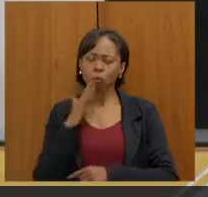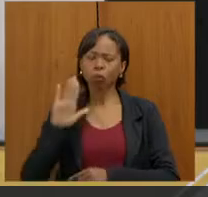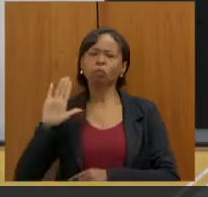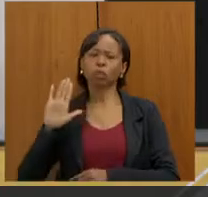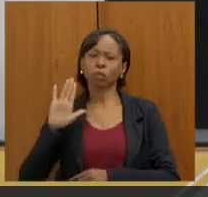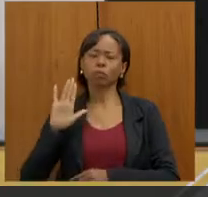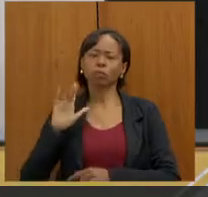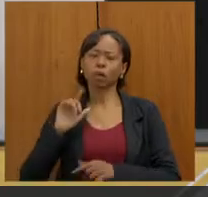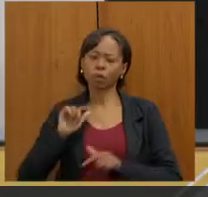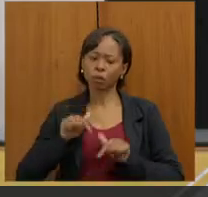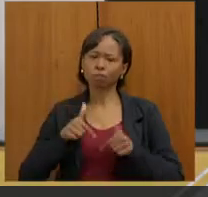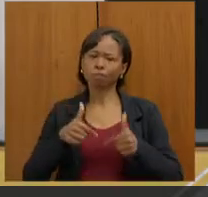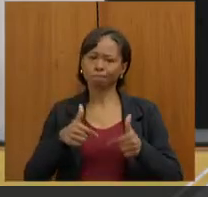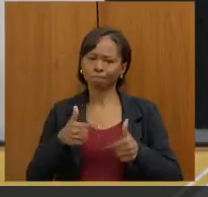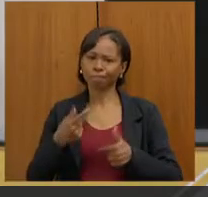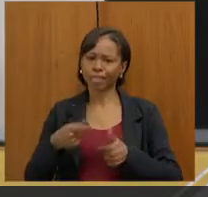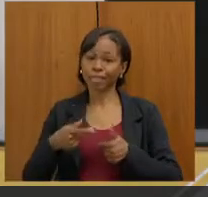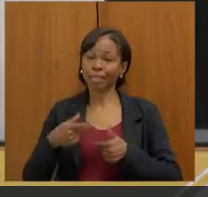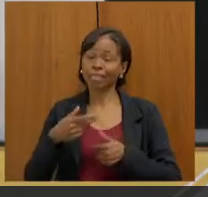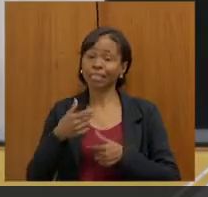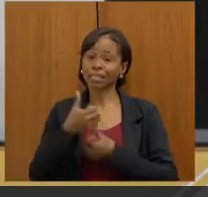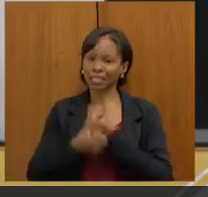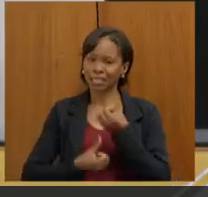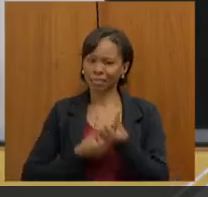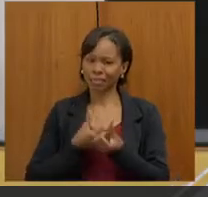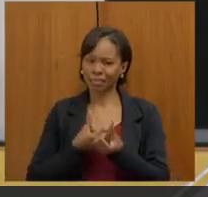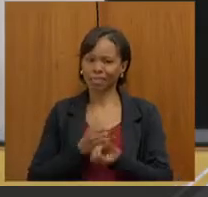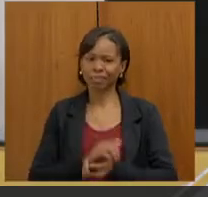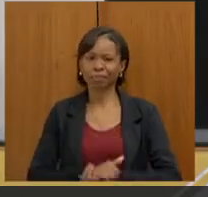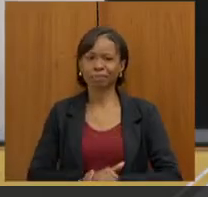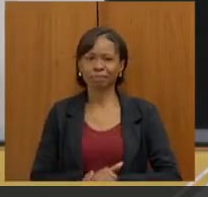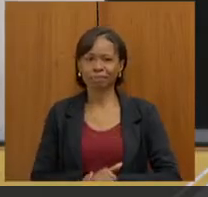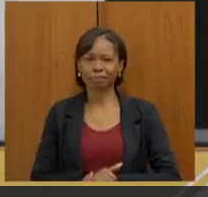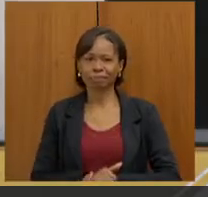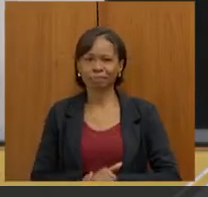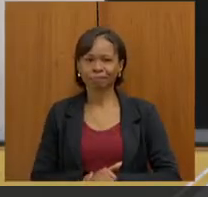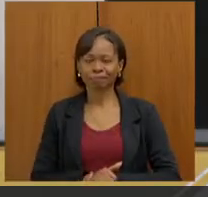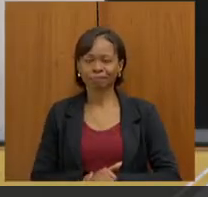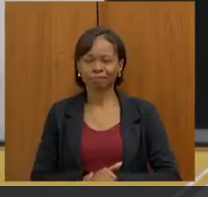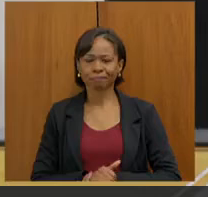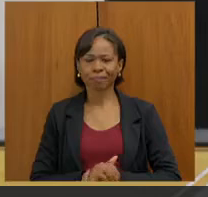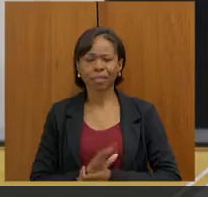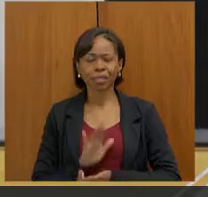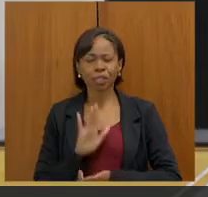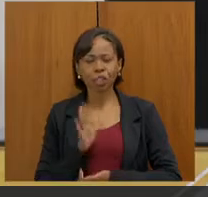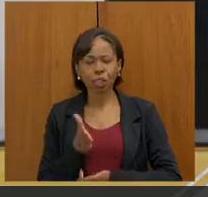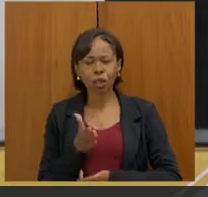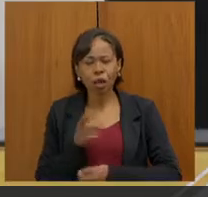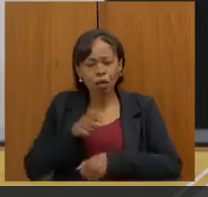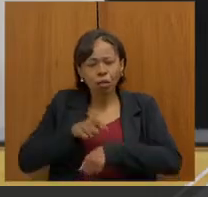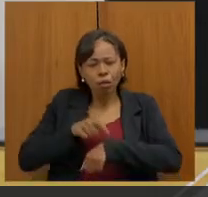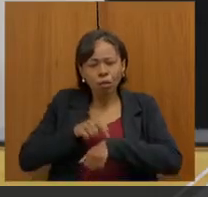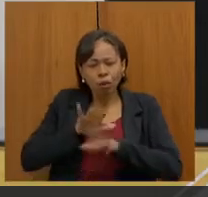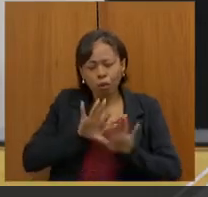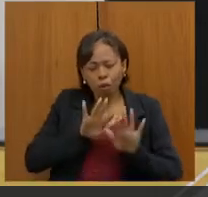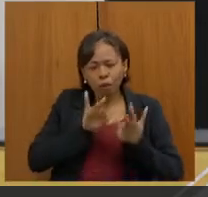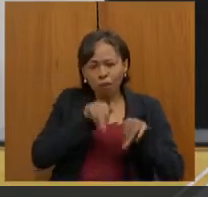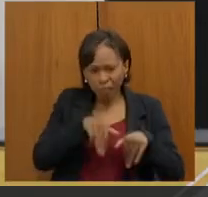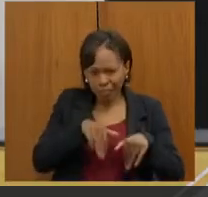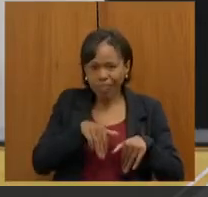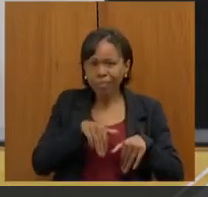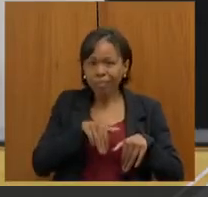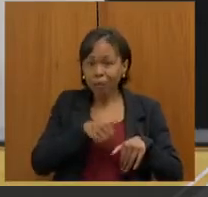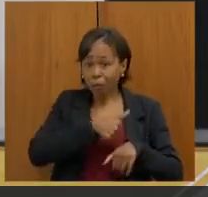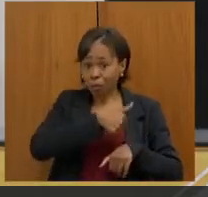ainda não tem correr nesse semestre é bom gente nós estamos chegando ao fim desse nosso primeiro